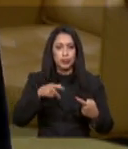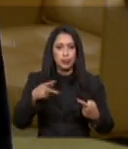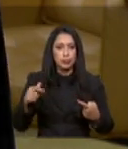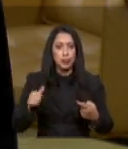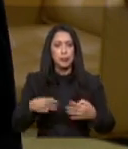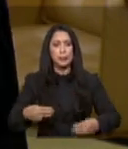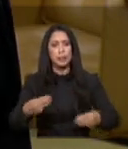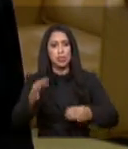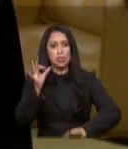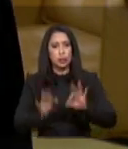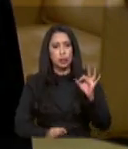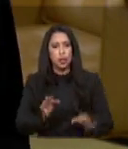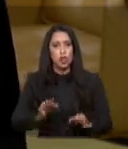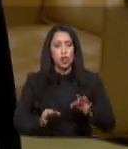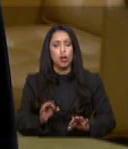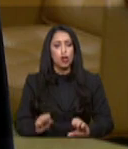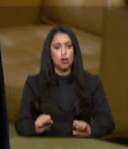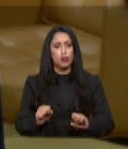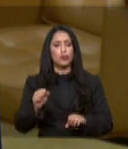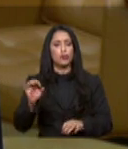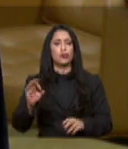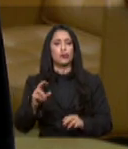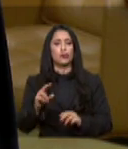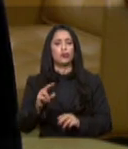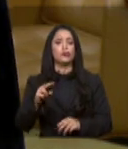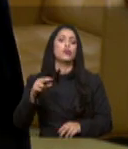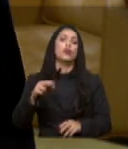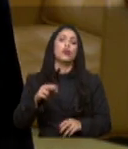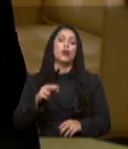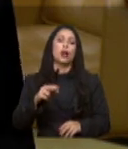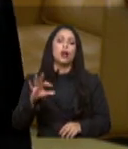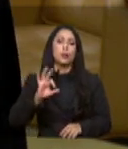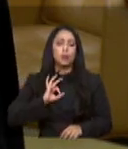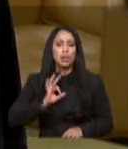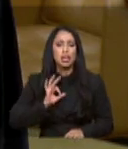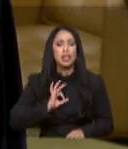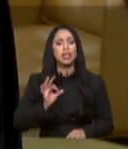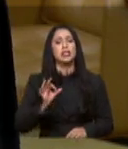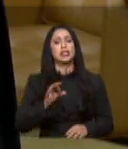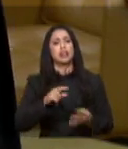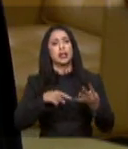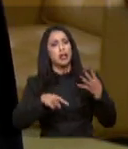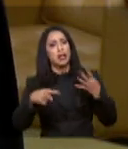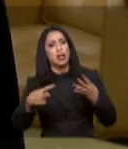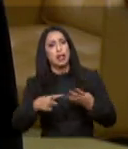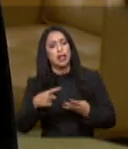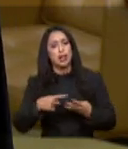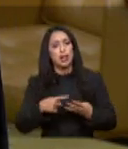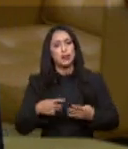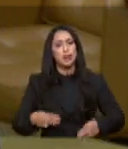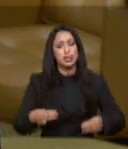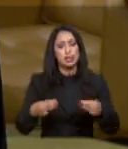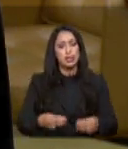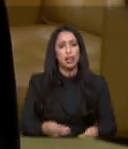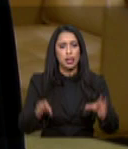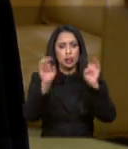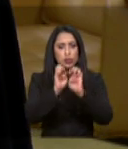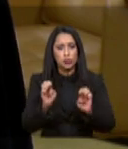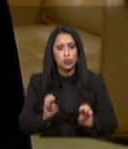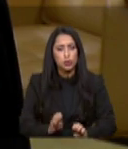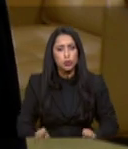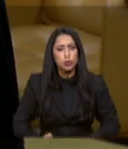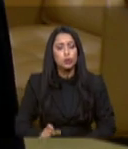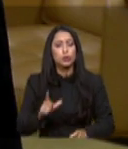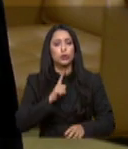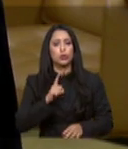Ministério da Justiça, a Força Nacional, Polícia Federal, Polícia Rodoviária Federal, Ministério da Infraestrutura, Ministério da Defesa, Ministério da